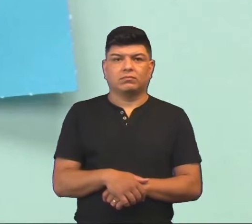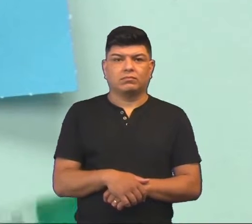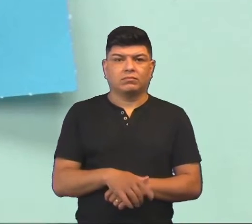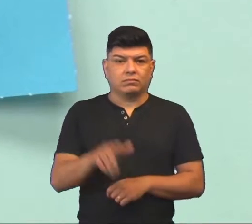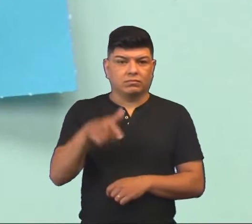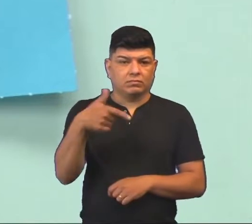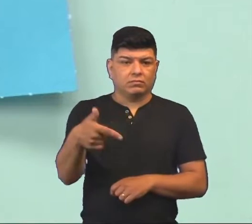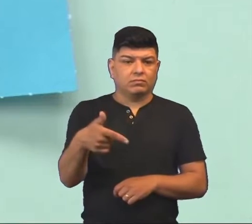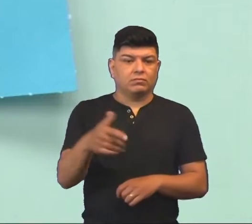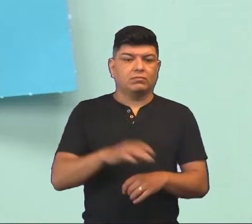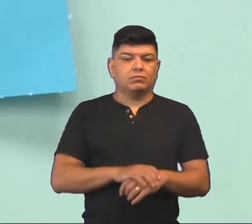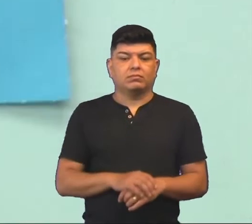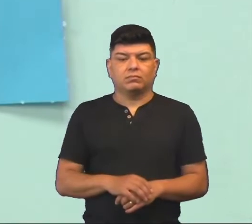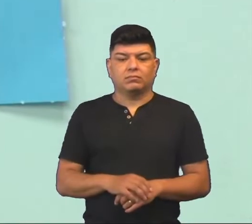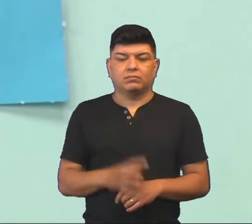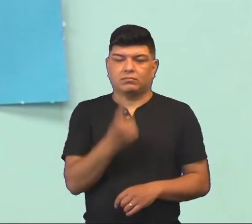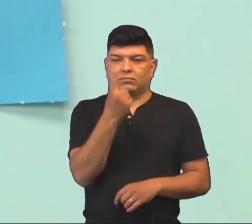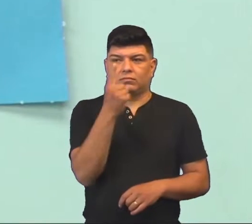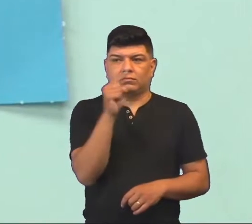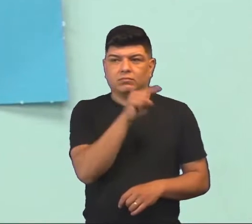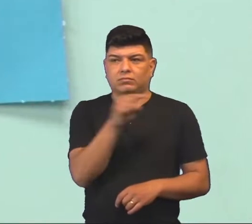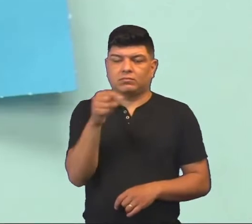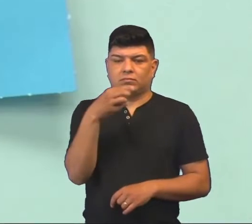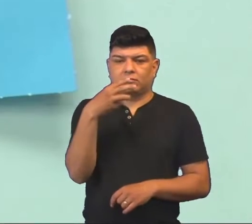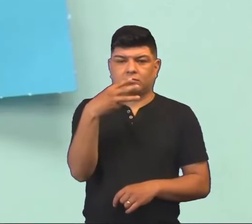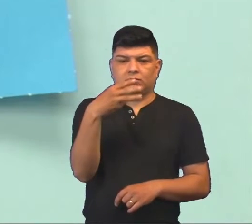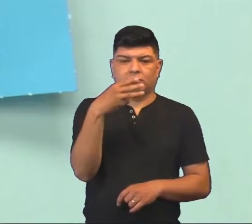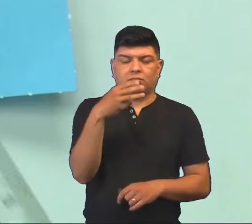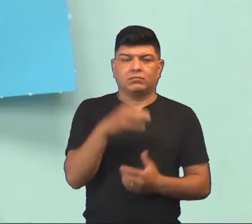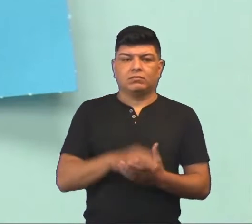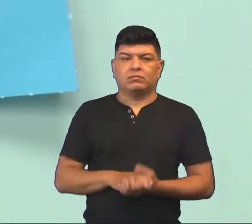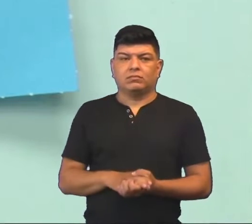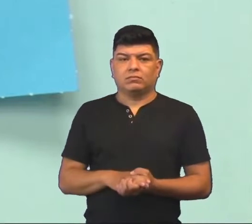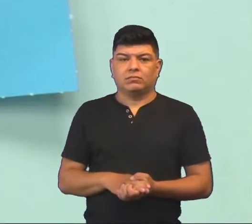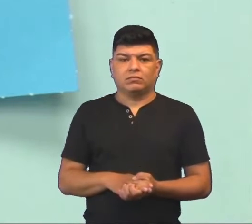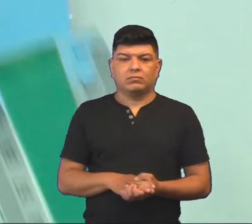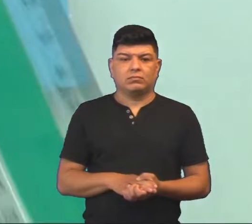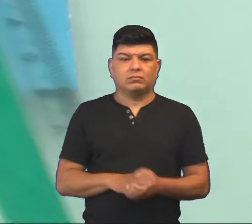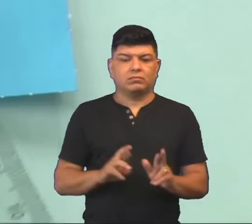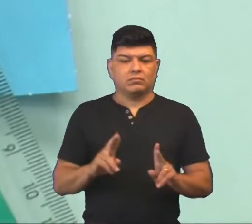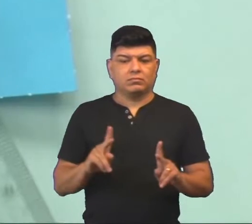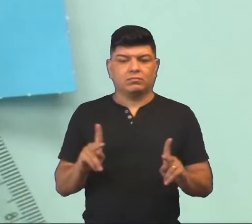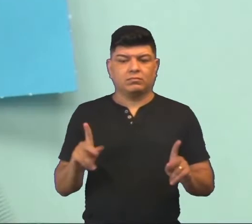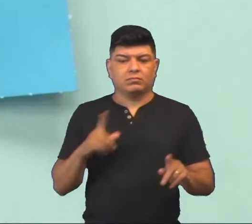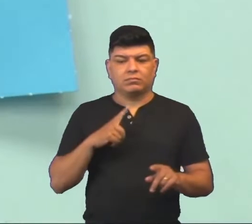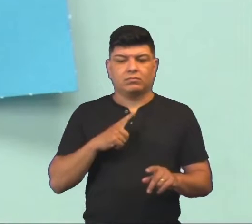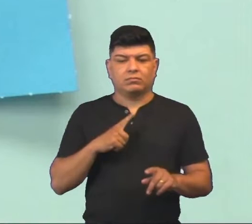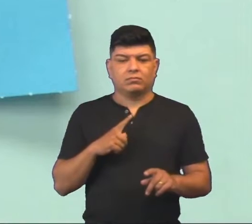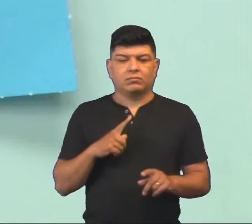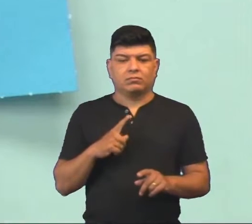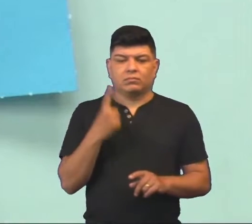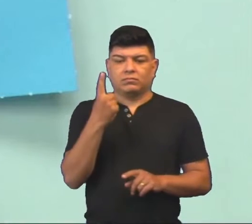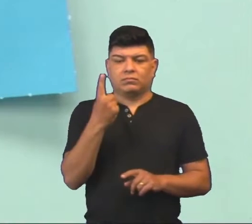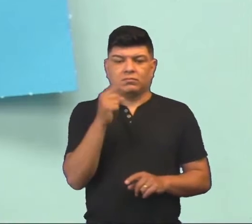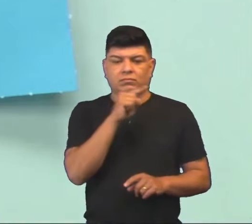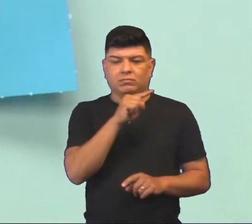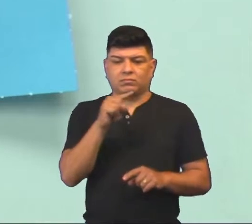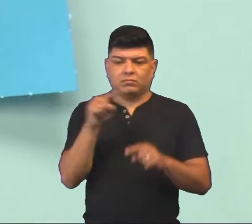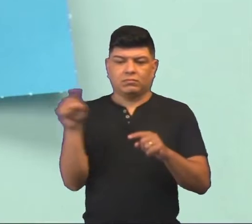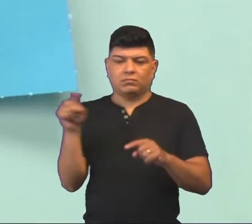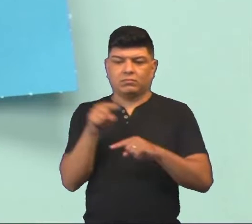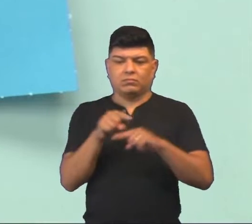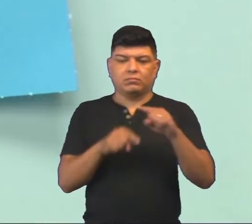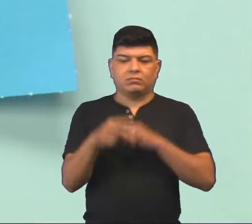E o outro 1/3 fica bem aqui, ó. Tá? Então, posições diferentes. 1,5, 1/3,